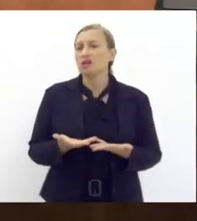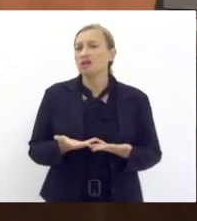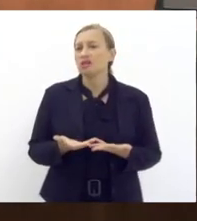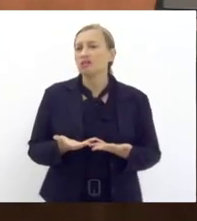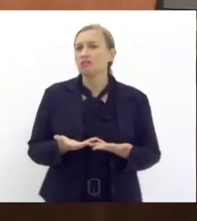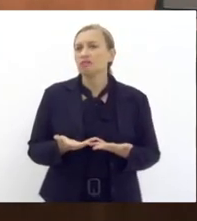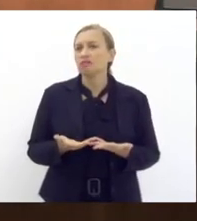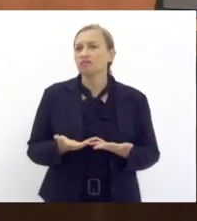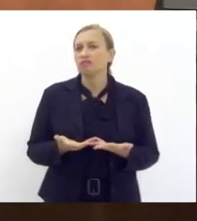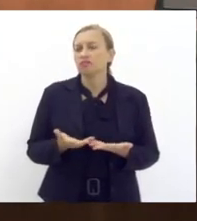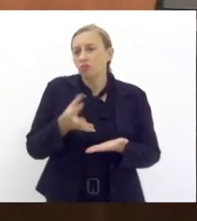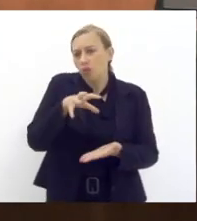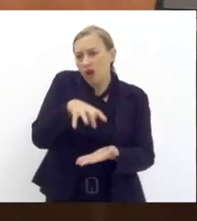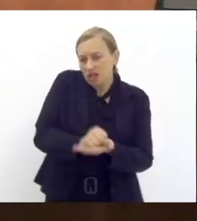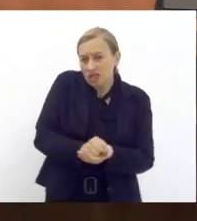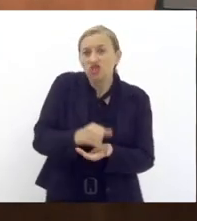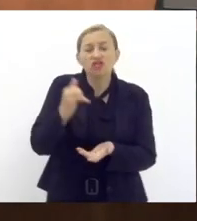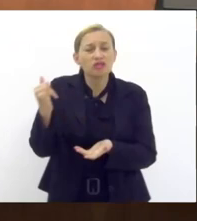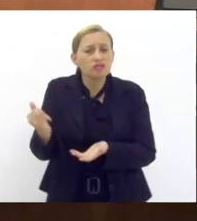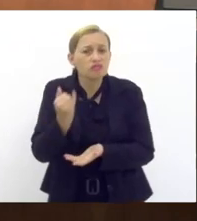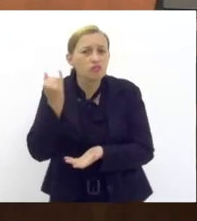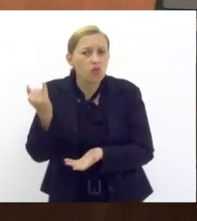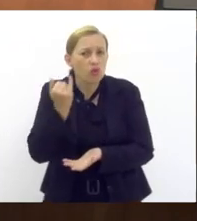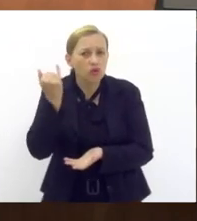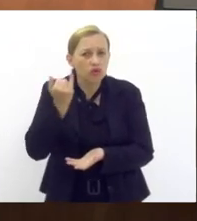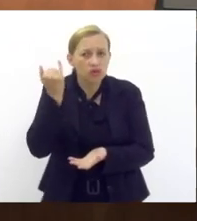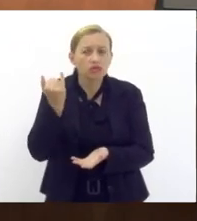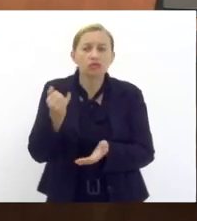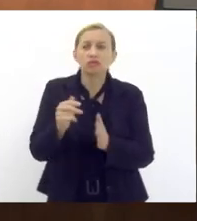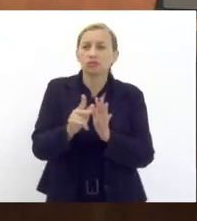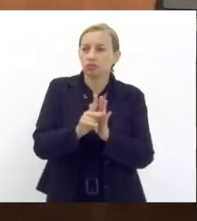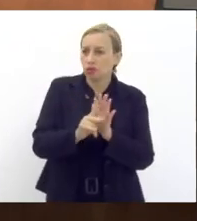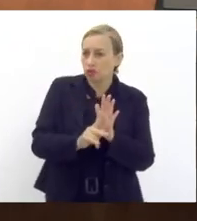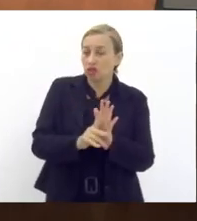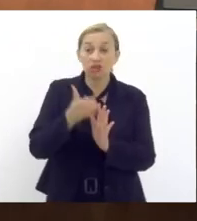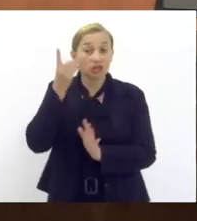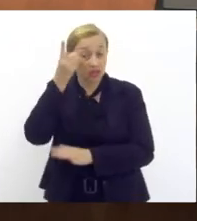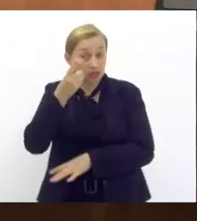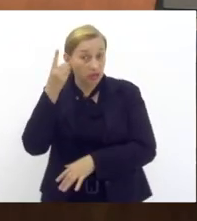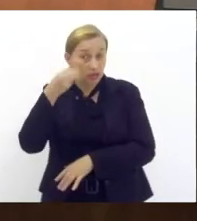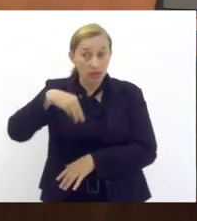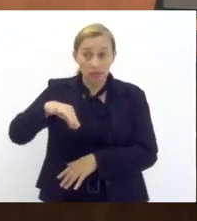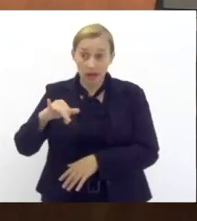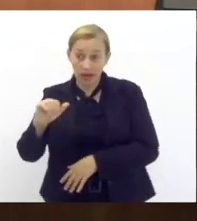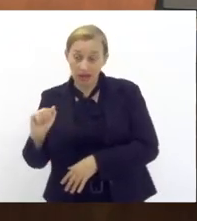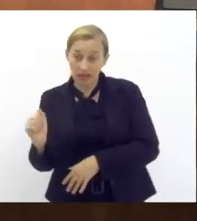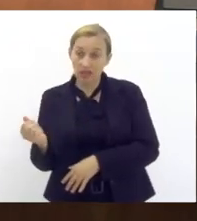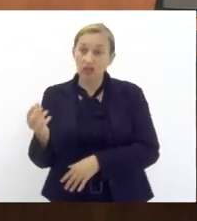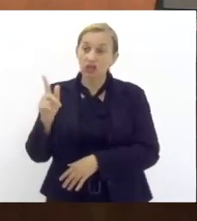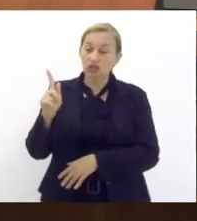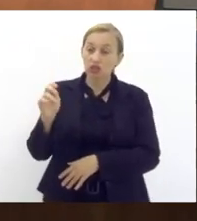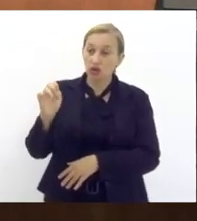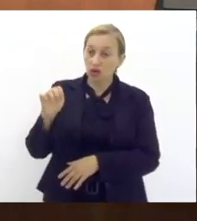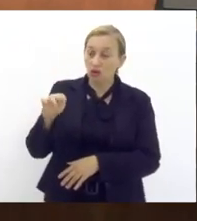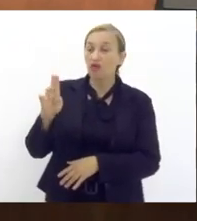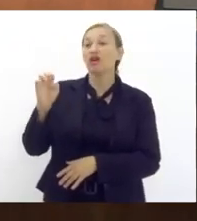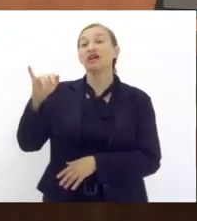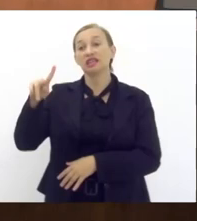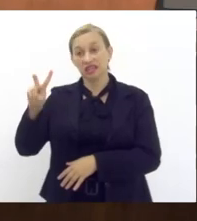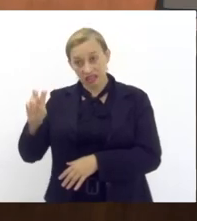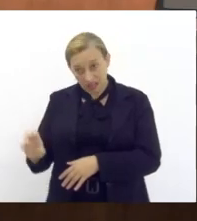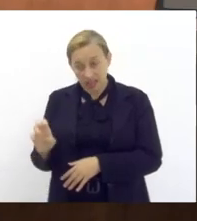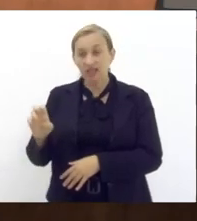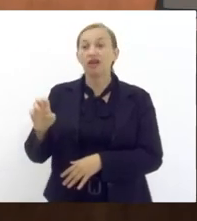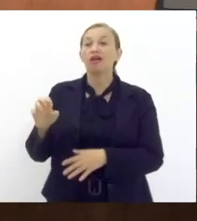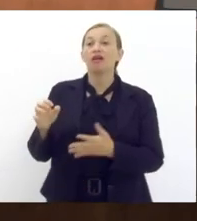deixar aqui o registro da importância desse projeto da deputada Márcia Giovanni, porque,